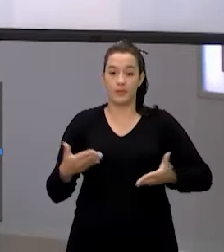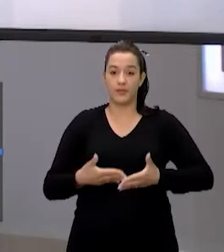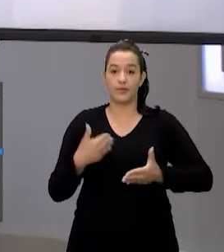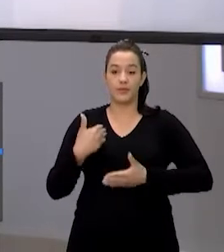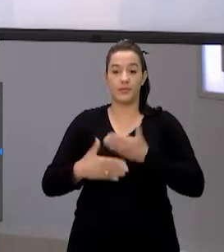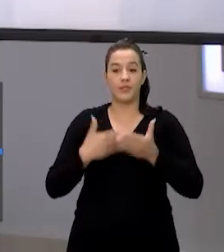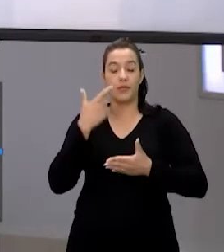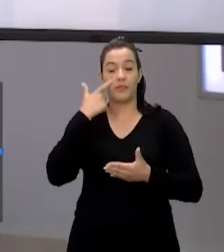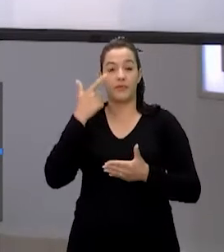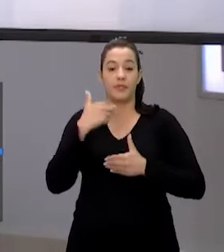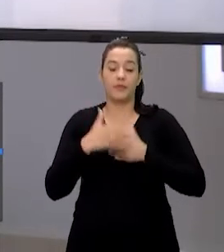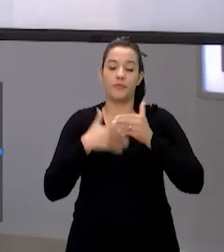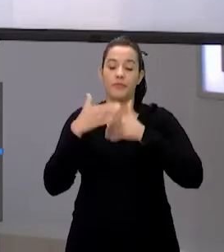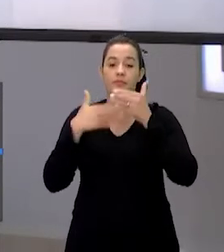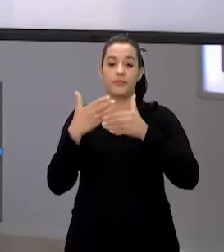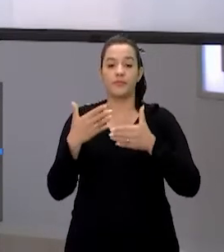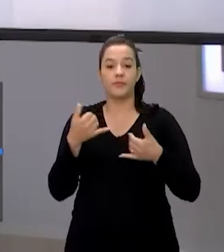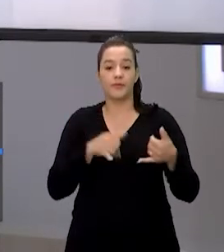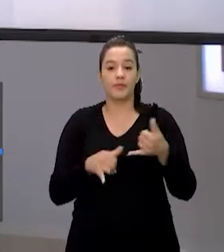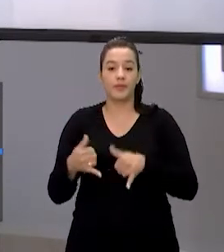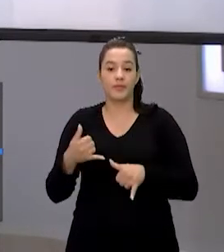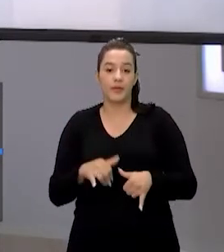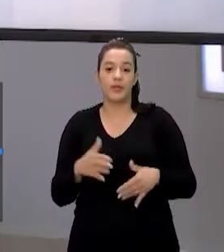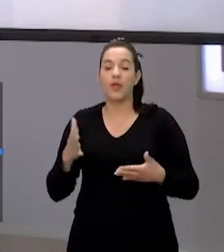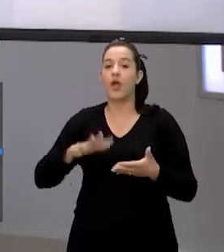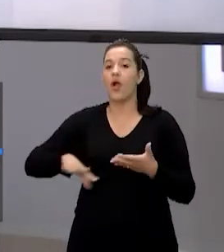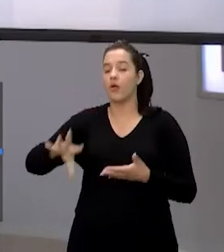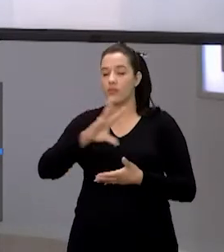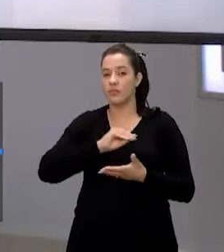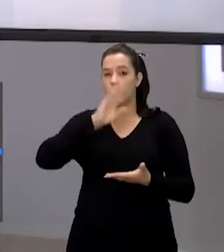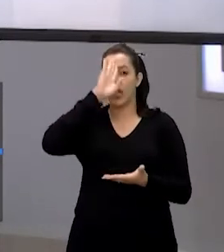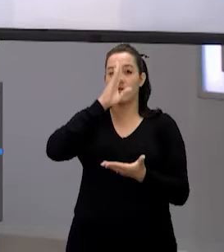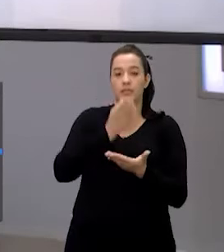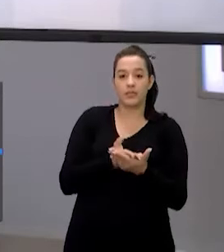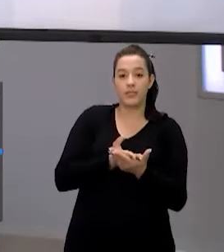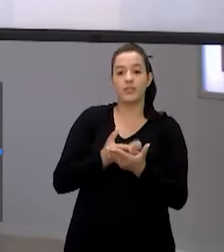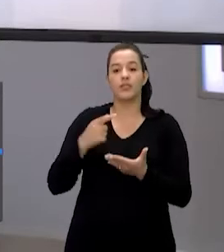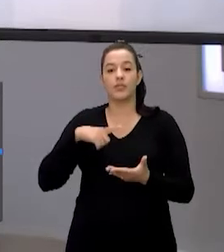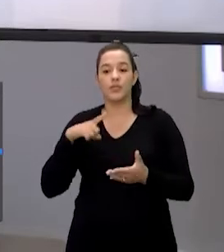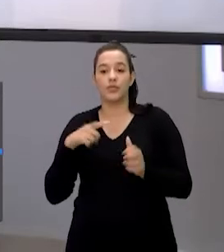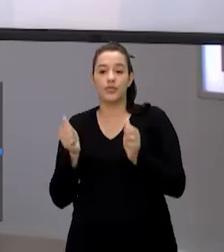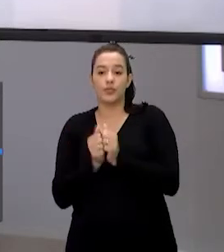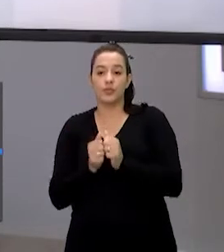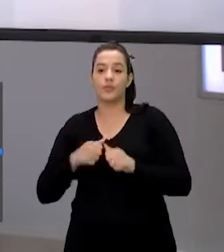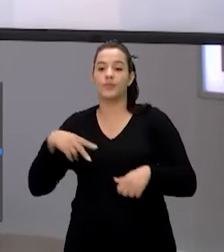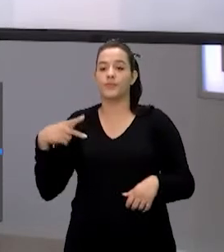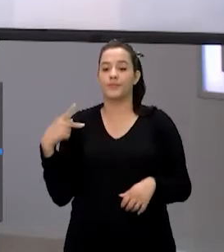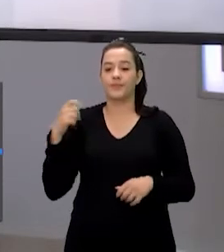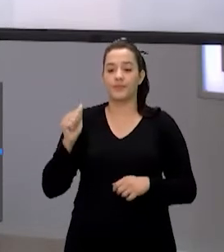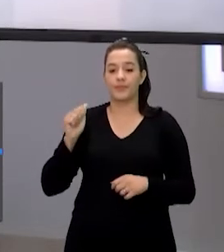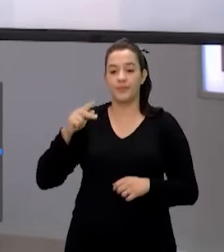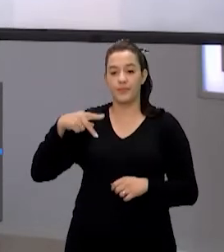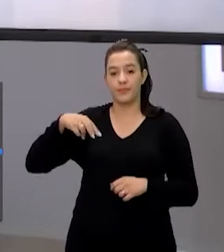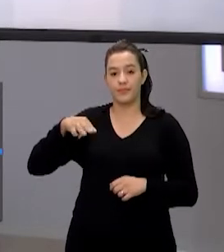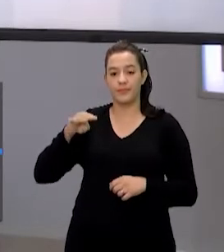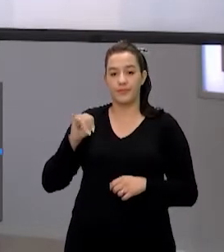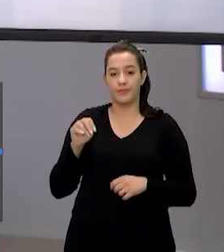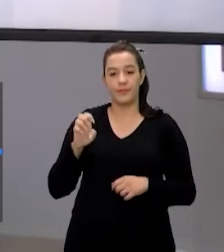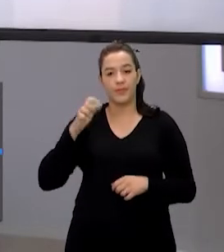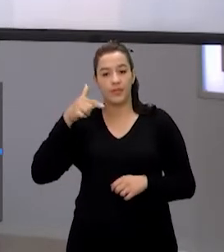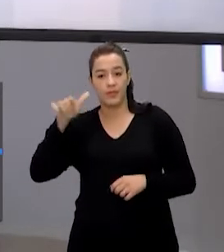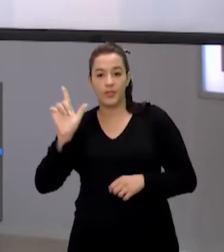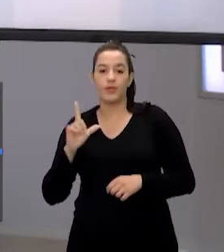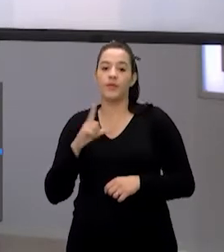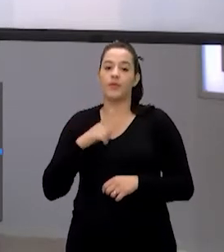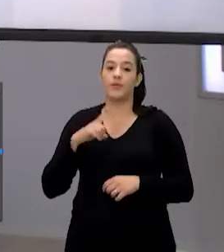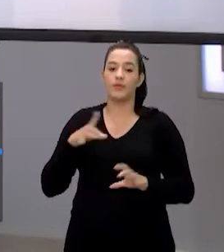evolução química, né? Essa teoria, juntamente com a teoria da panspermia cósmica e uma outra teoria que a gente chama